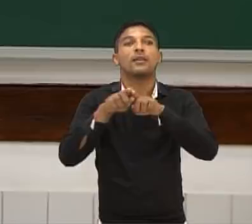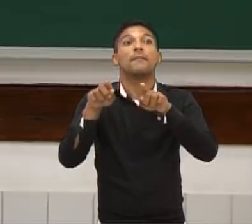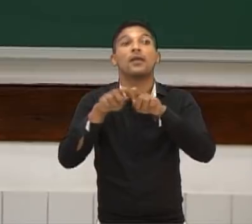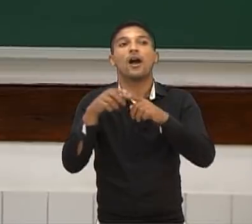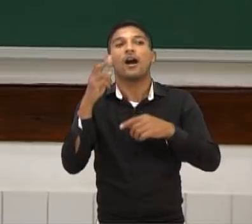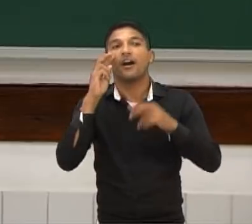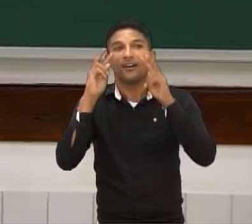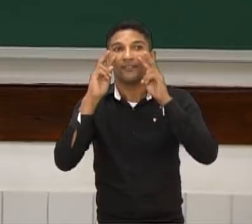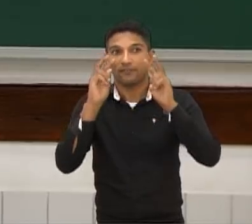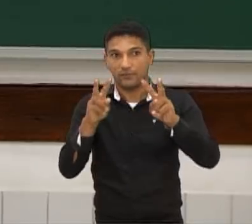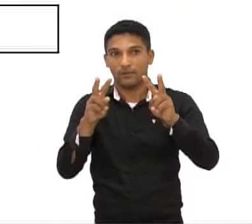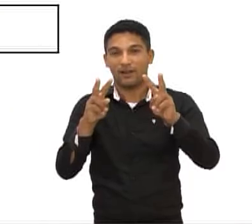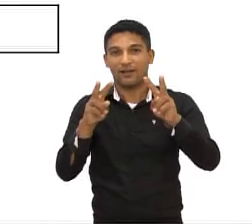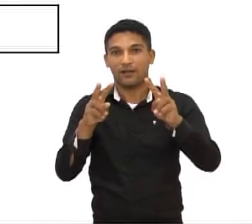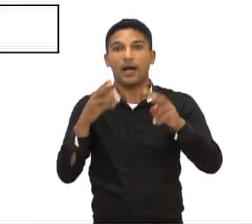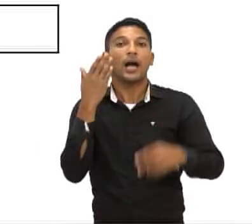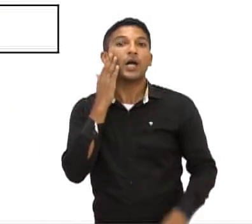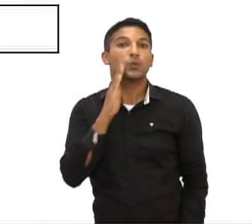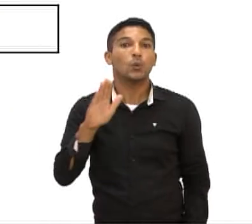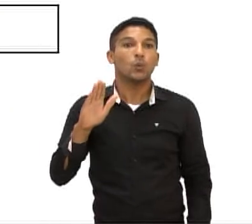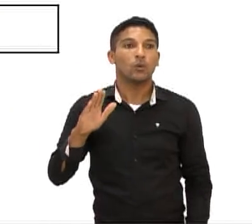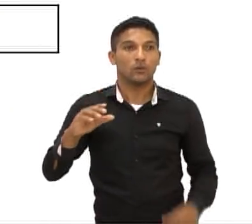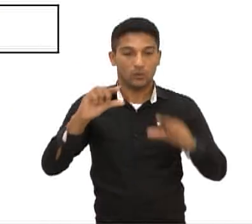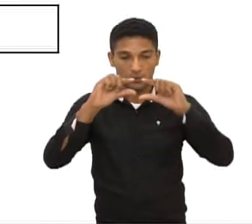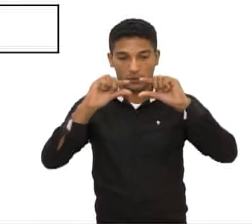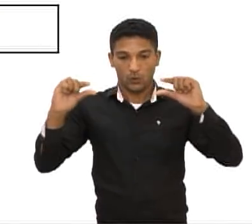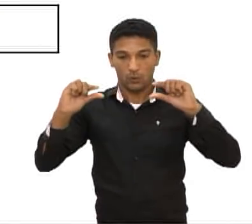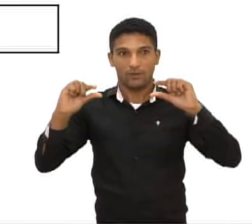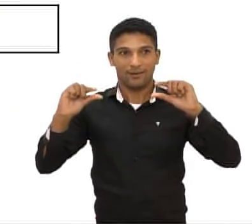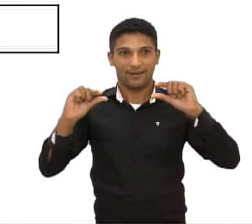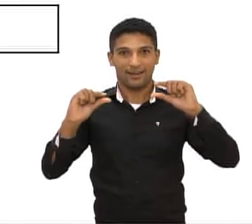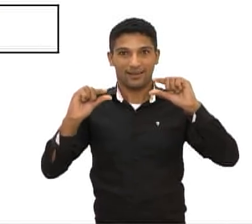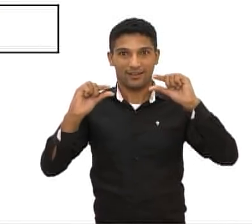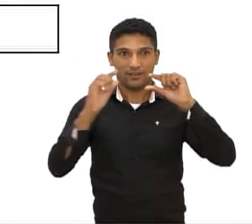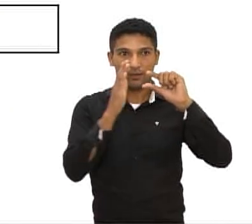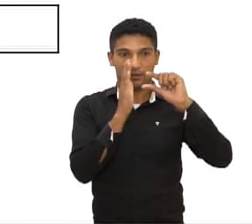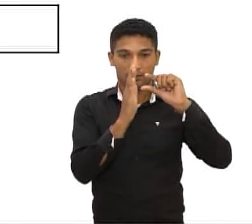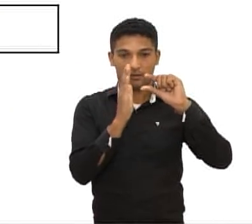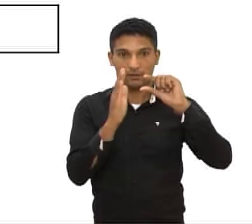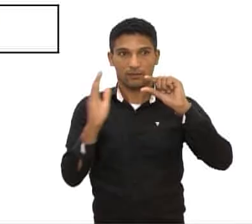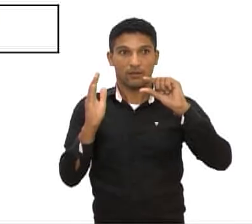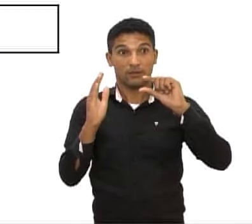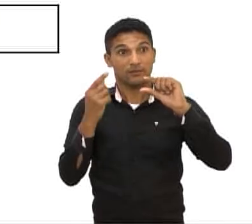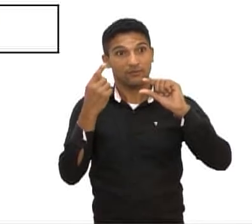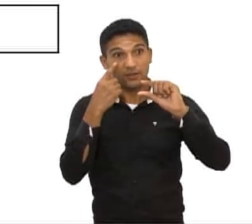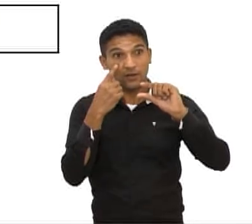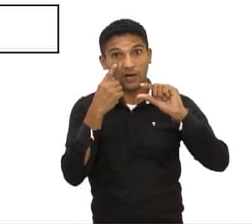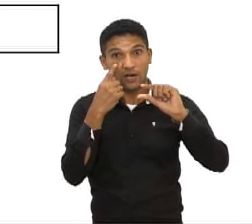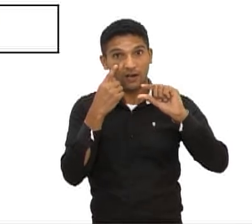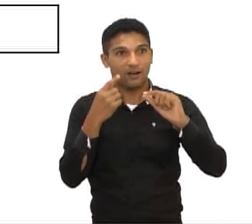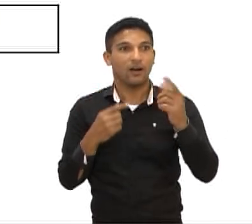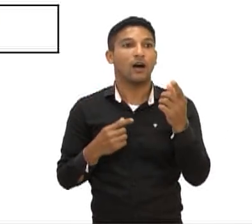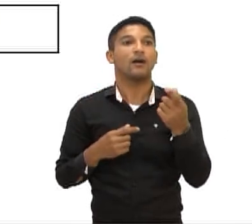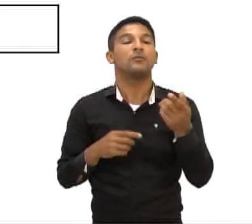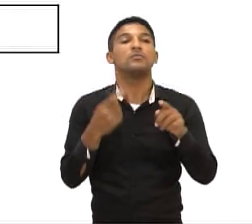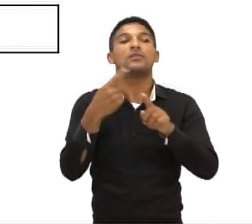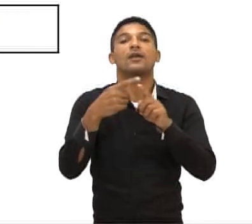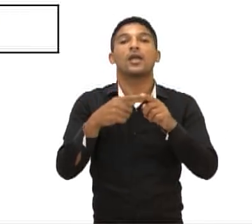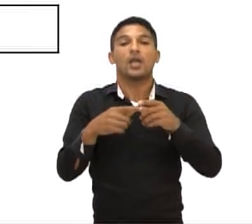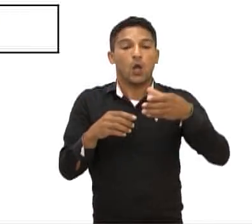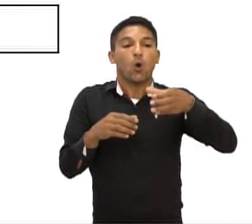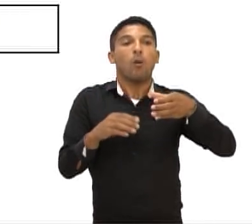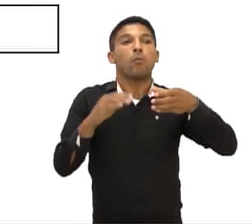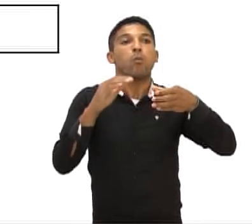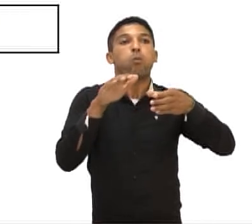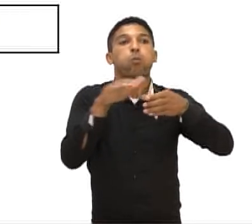vocês, certo? Aqui, uma parte, certo? Outra parte, a outra parte, em forma de uma outra simbologia,